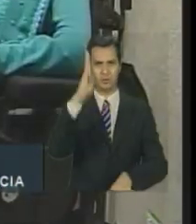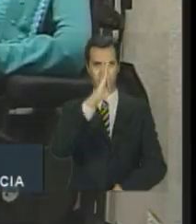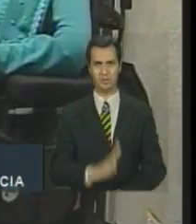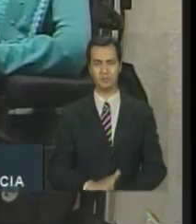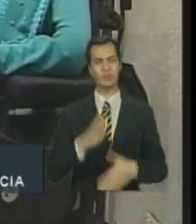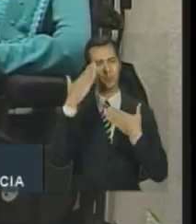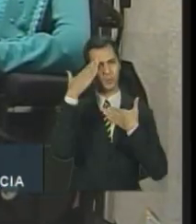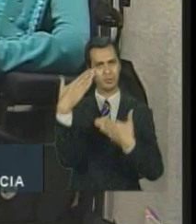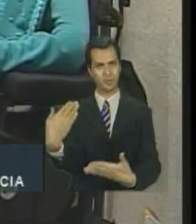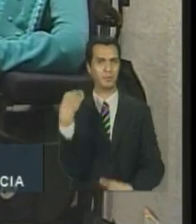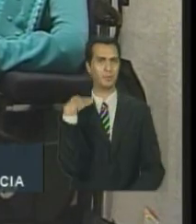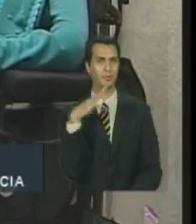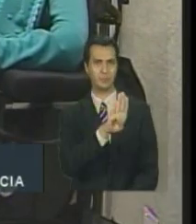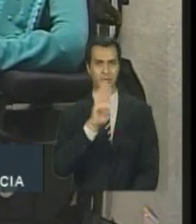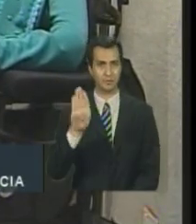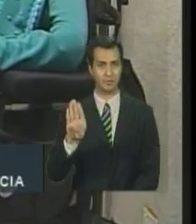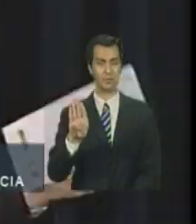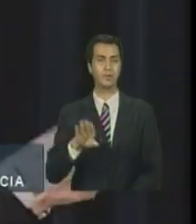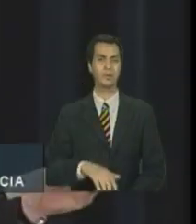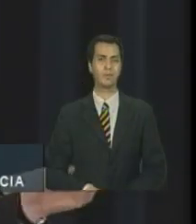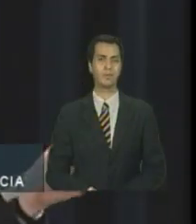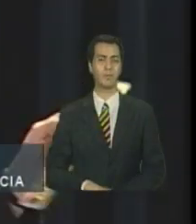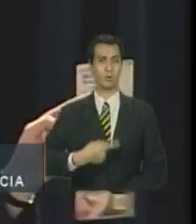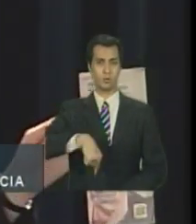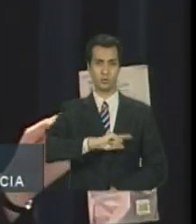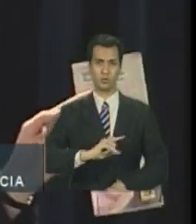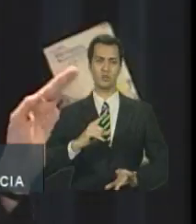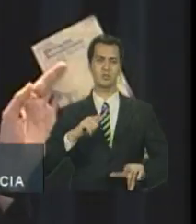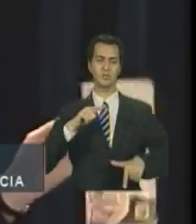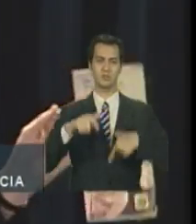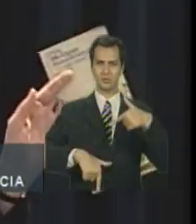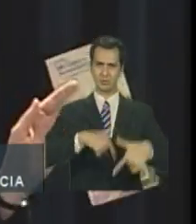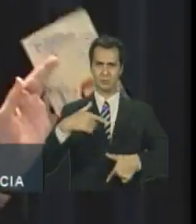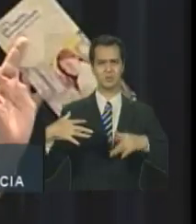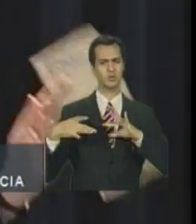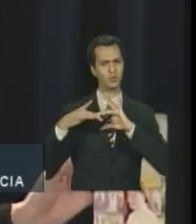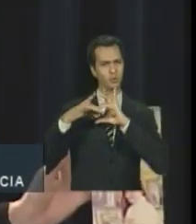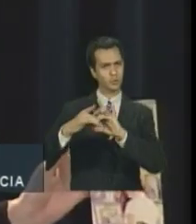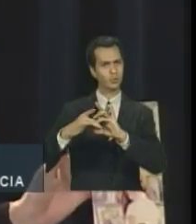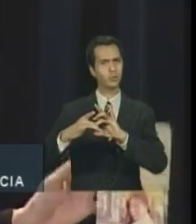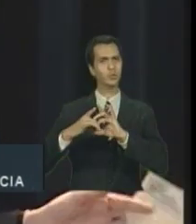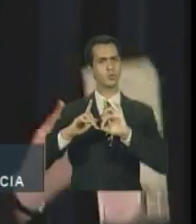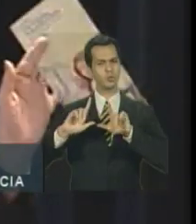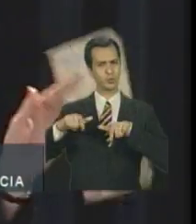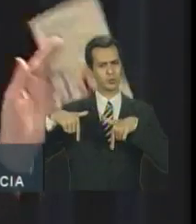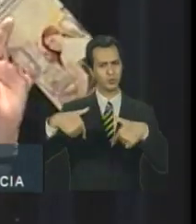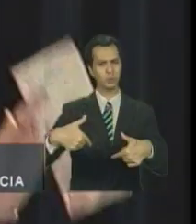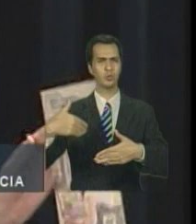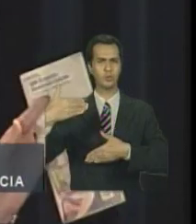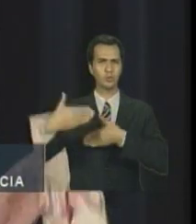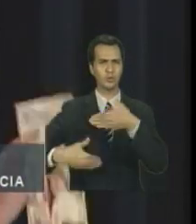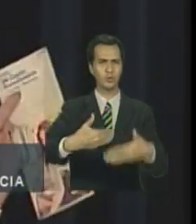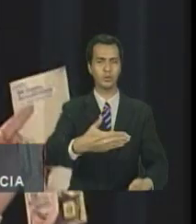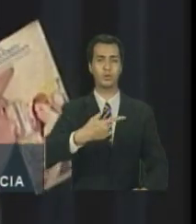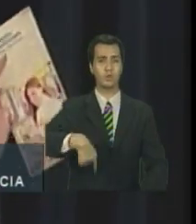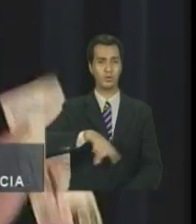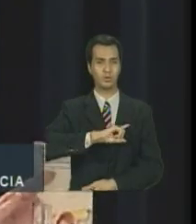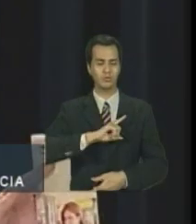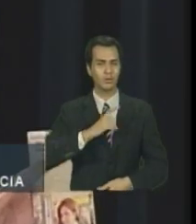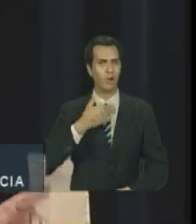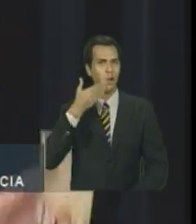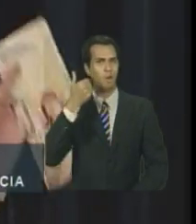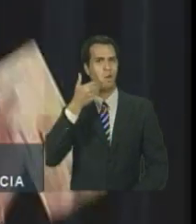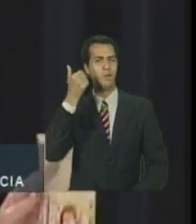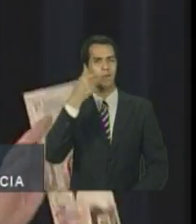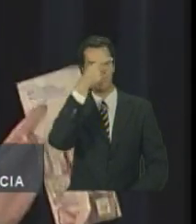por tudo isto. Estamos juntos nesta trajetória, aprendendo muito com as pessoas com